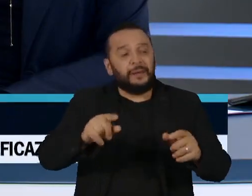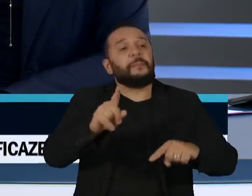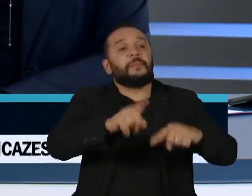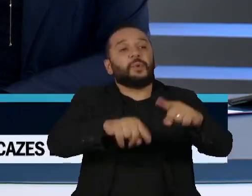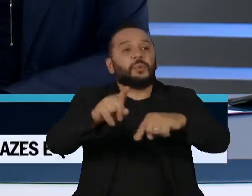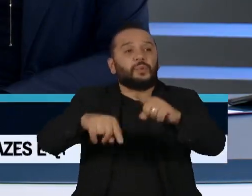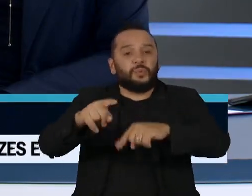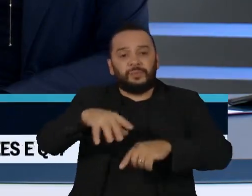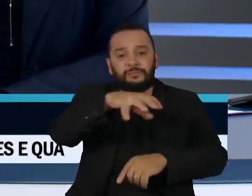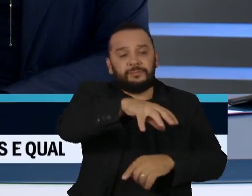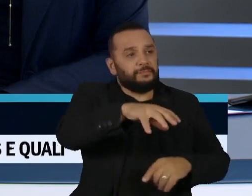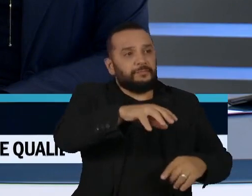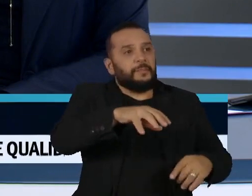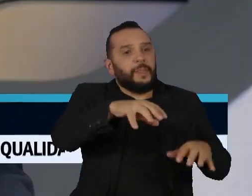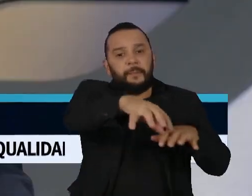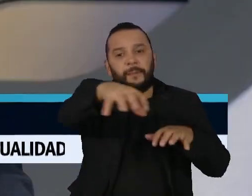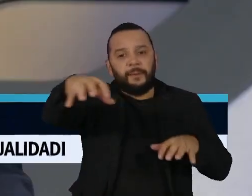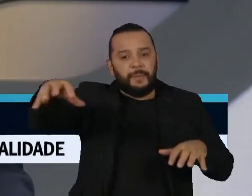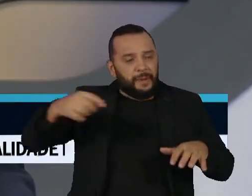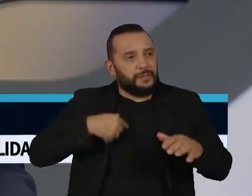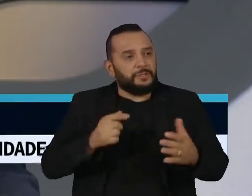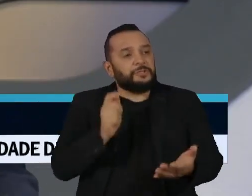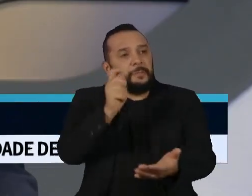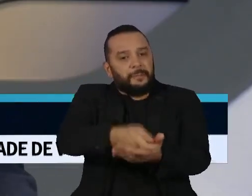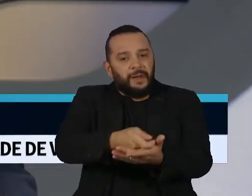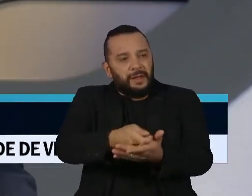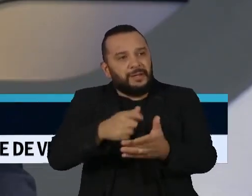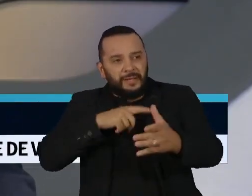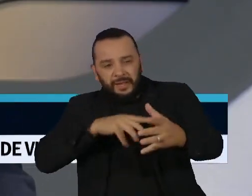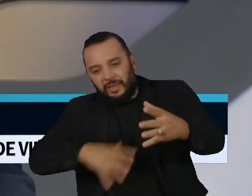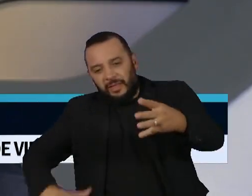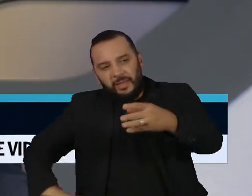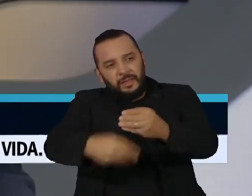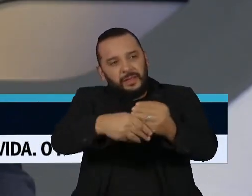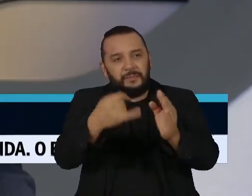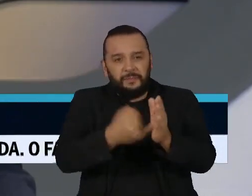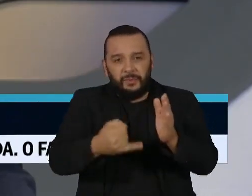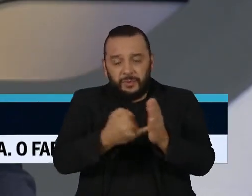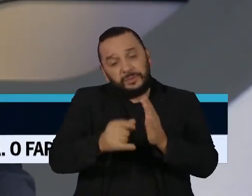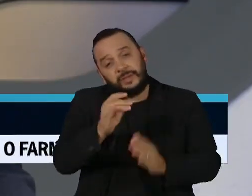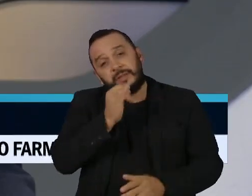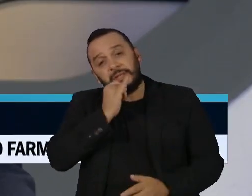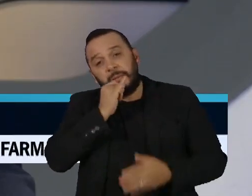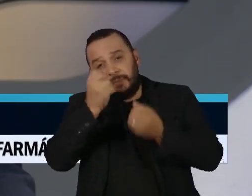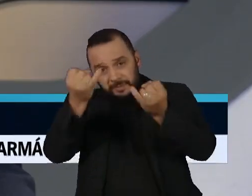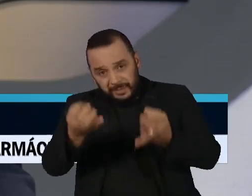dar um exemplo aqui rapidamente para o telespectador entender.